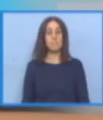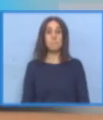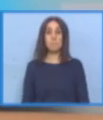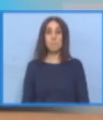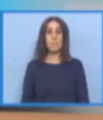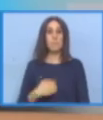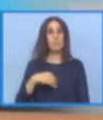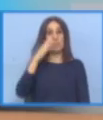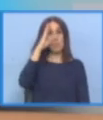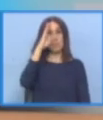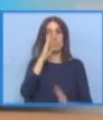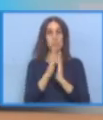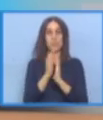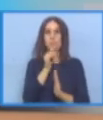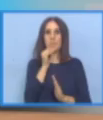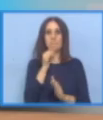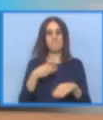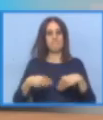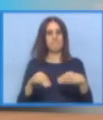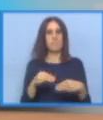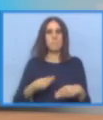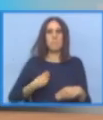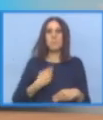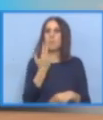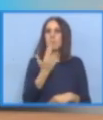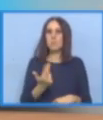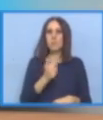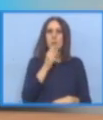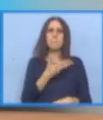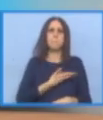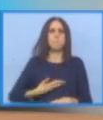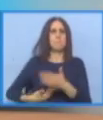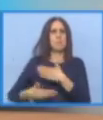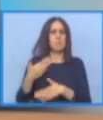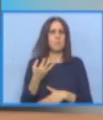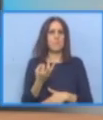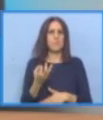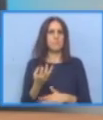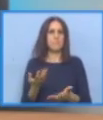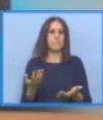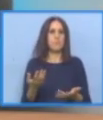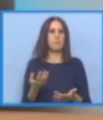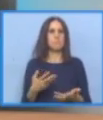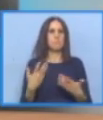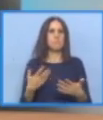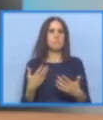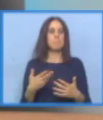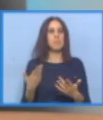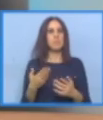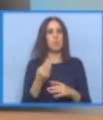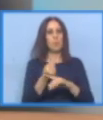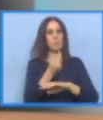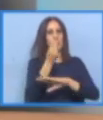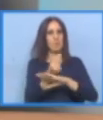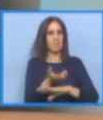teologia sempre teve uma preocupação plástica, ou artística, se quisermos, obviamente que antigamente se traduzia, talvez era mais